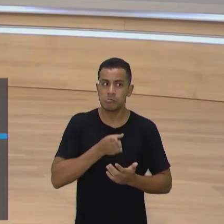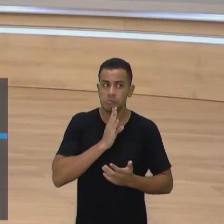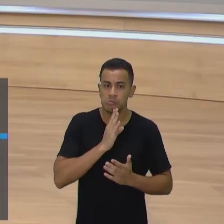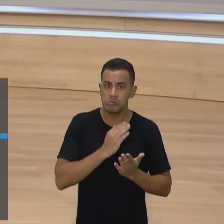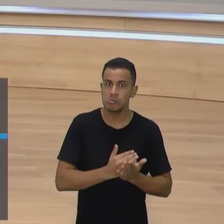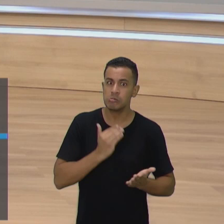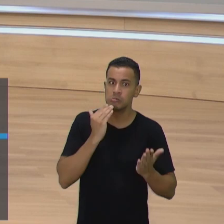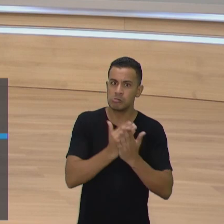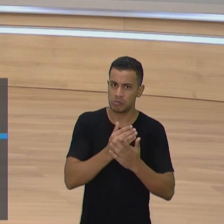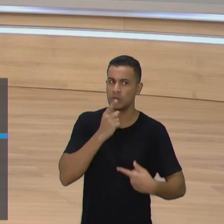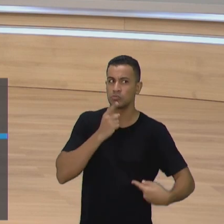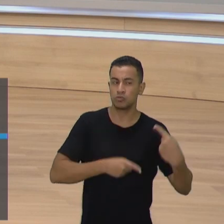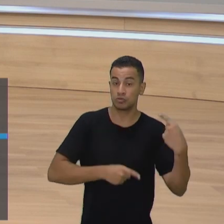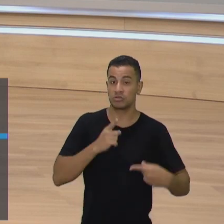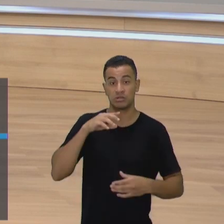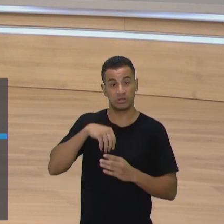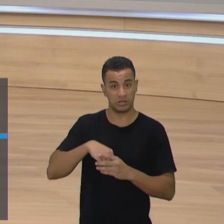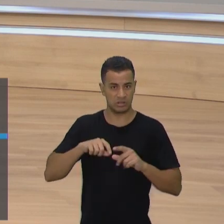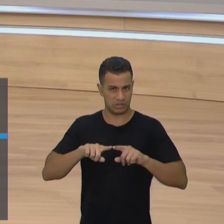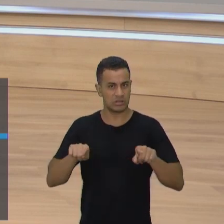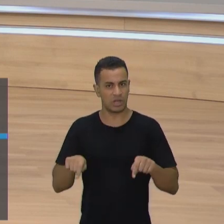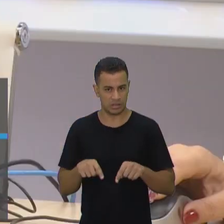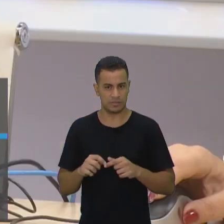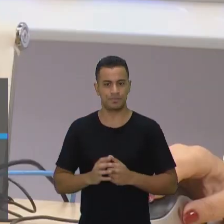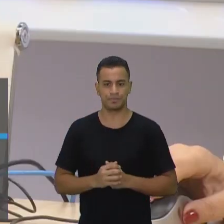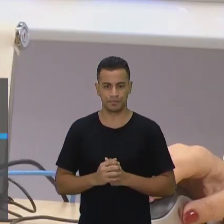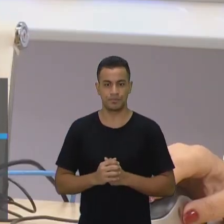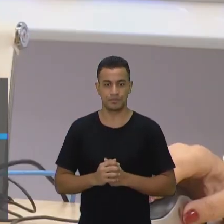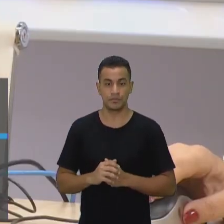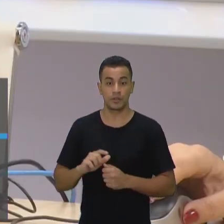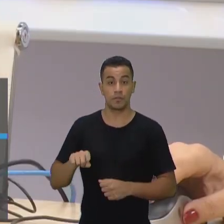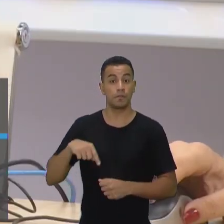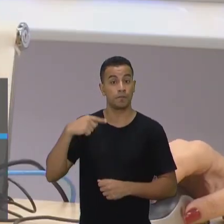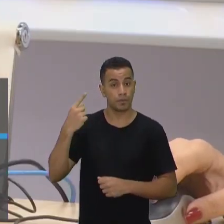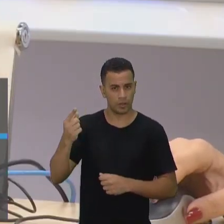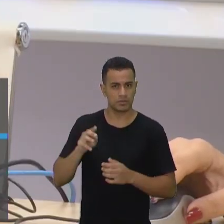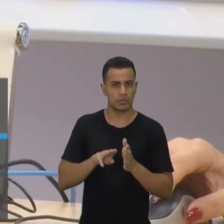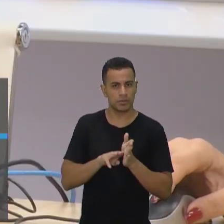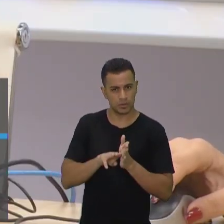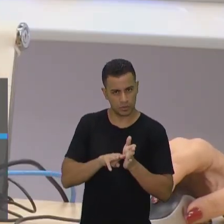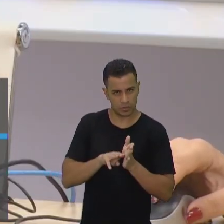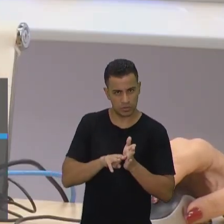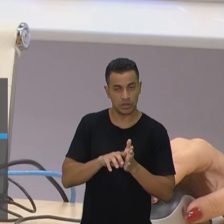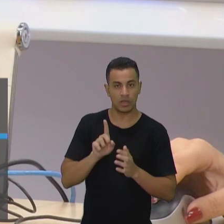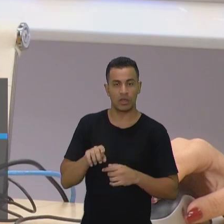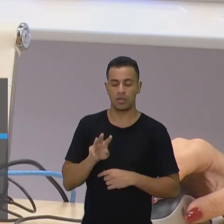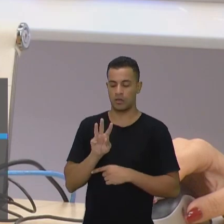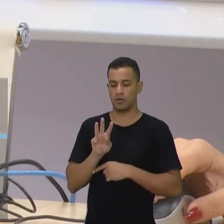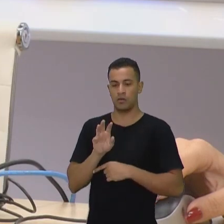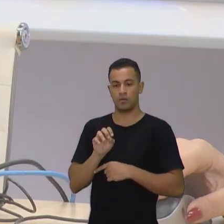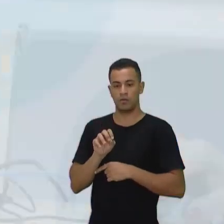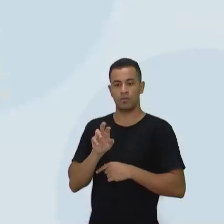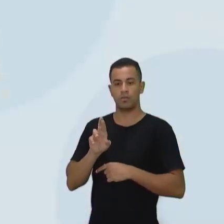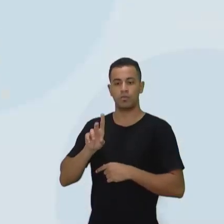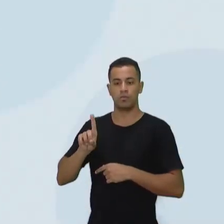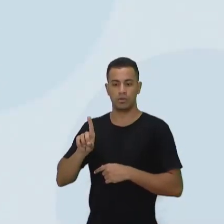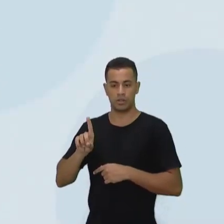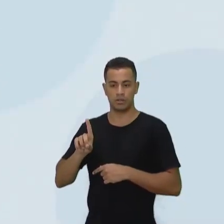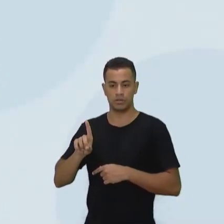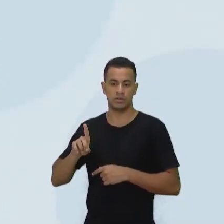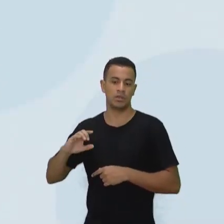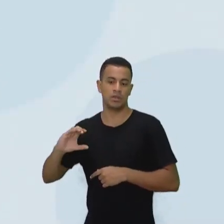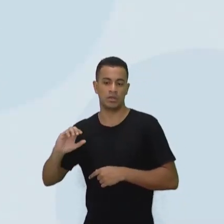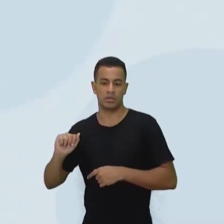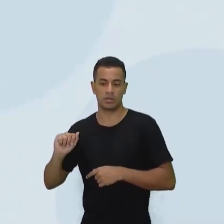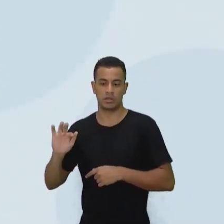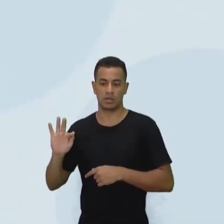A próxima metodologia nossa é a metodologia do Word Café, que também está sendo